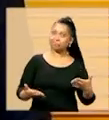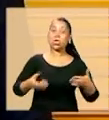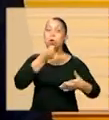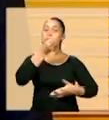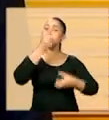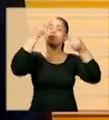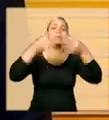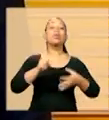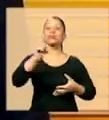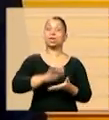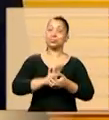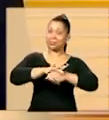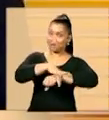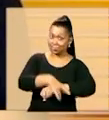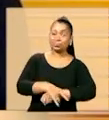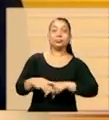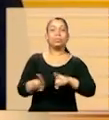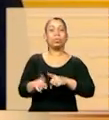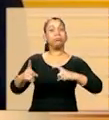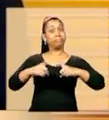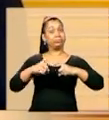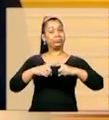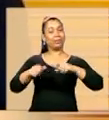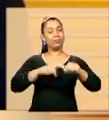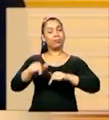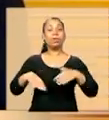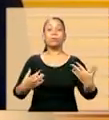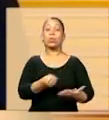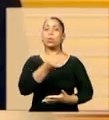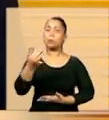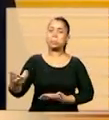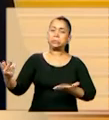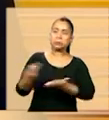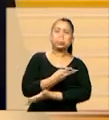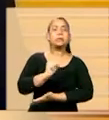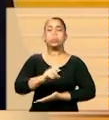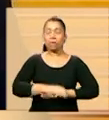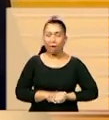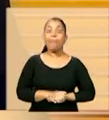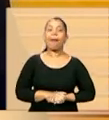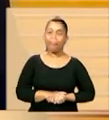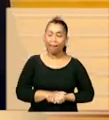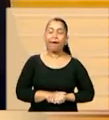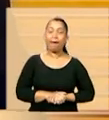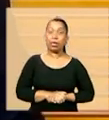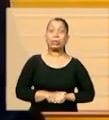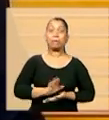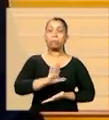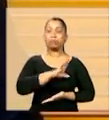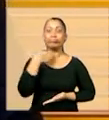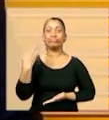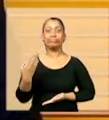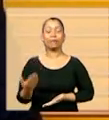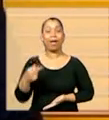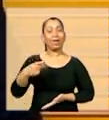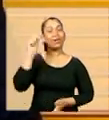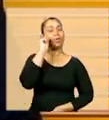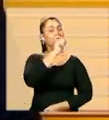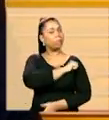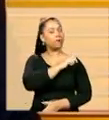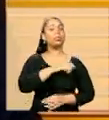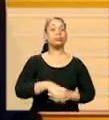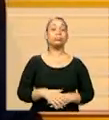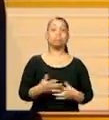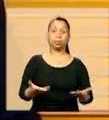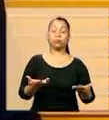E esse ponto de vista falando sobre segurança, medicina do trabalho, em alguns casos, infelizmente, os acidentes resultam em mortes. Aqui em São José do